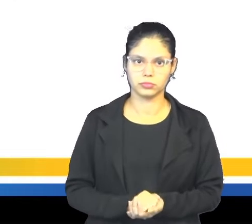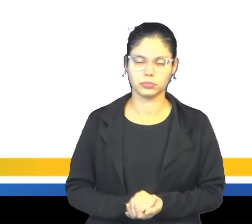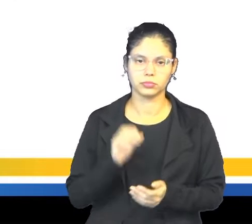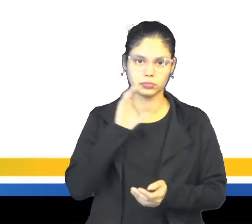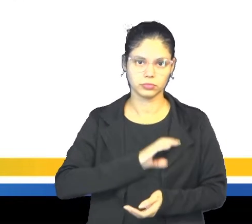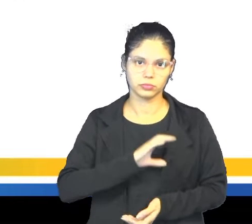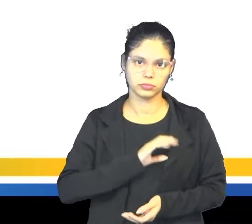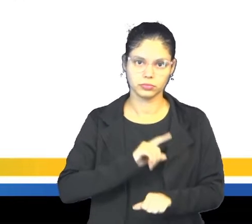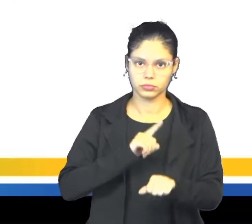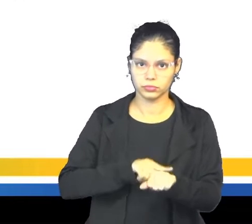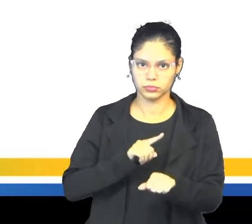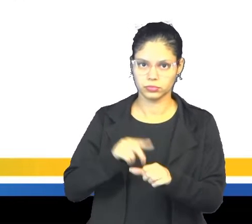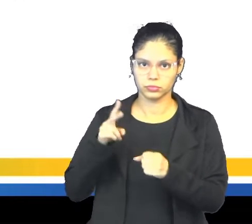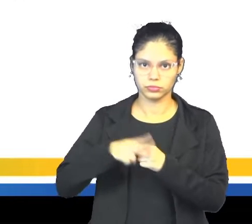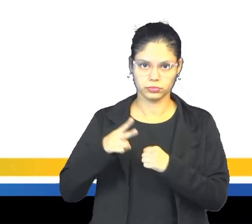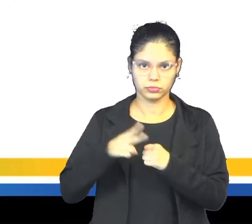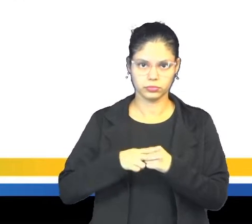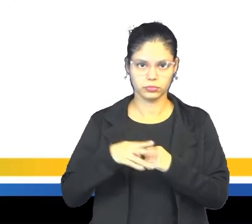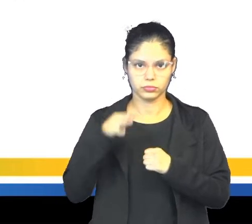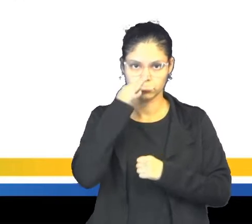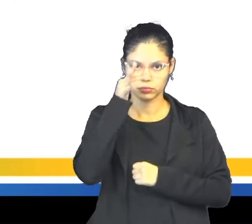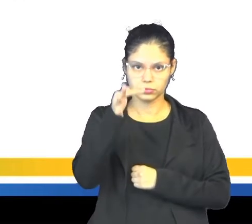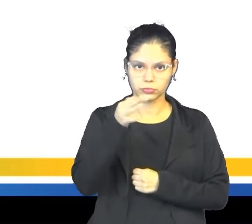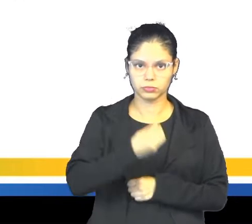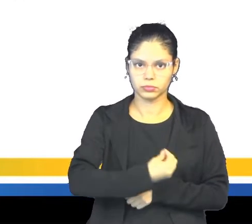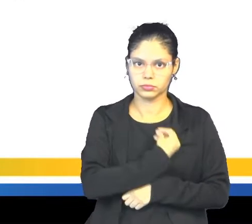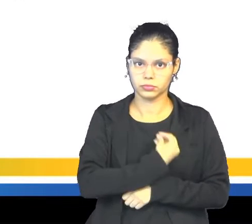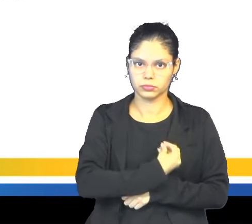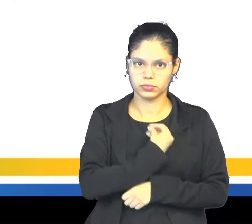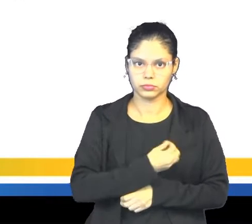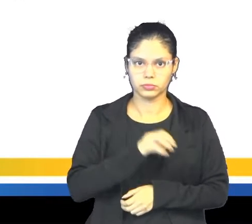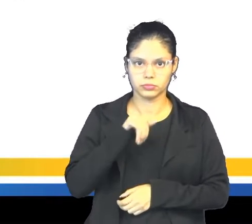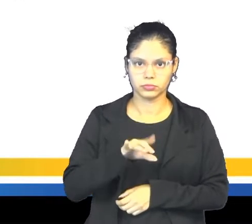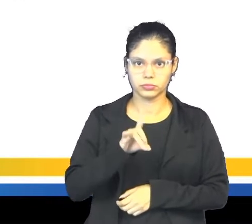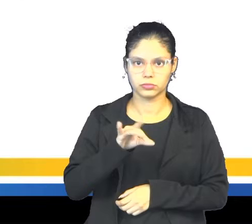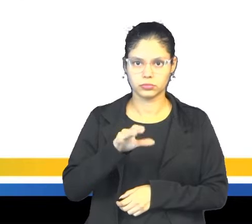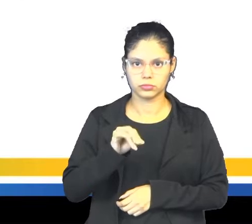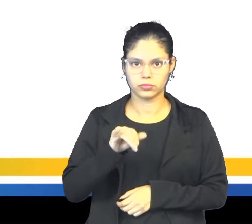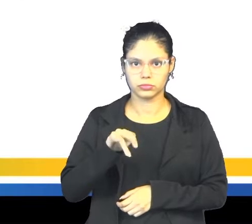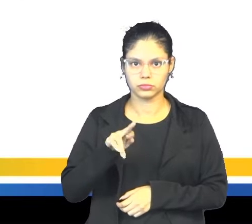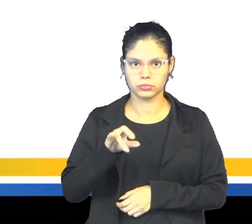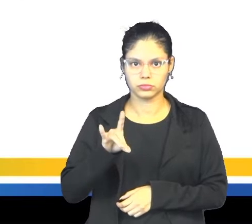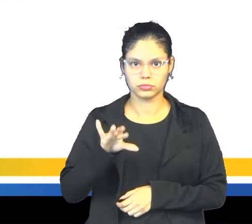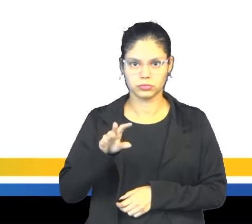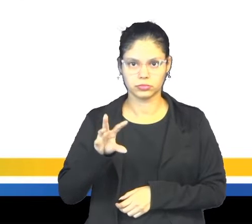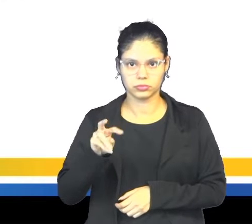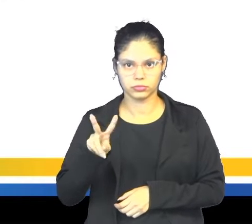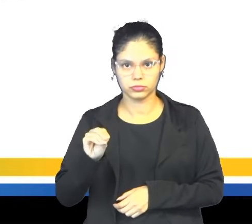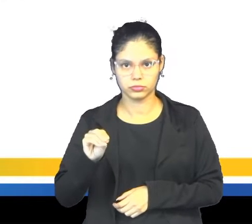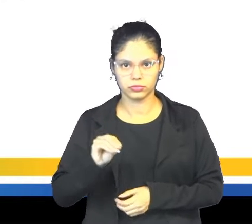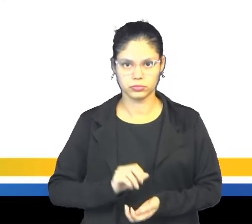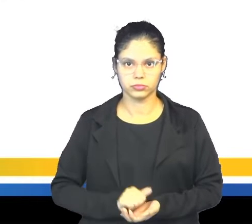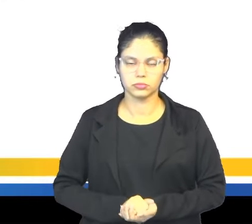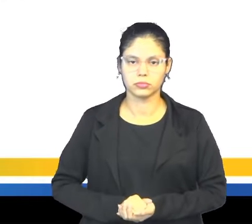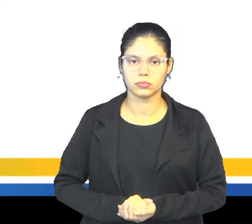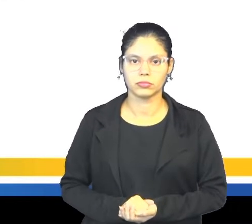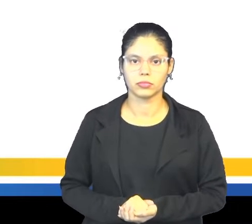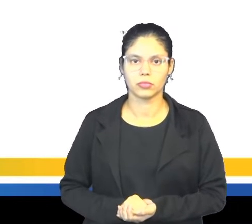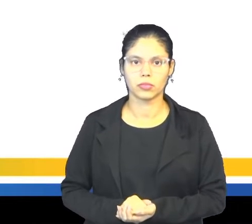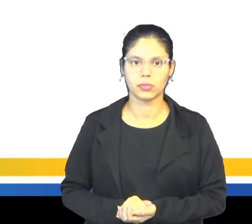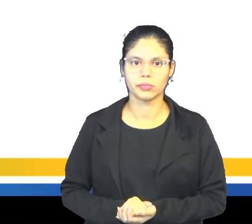Em português, esse tempo verbal corresponde ao futuro do presente do modo indicativo.